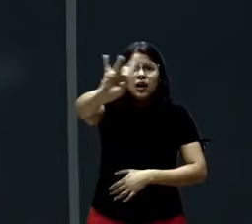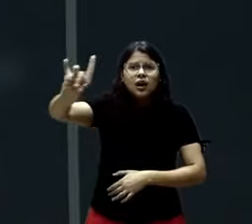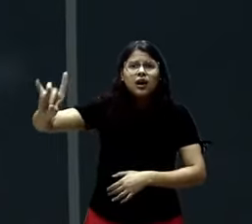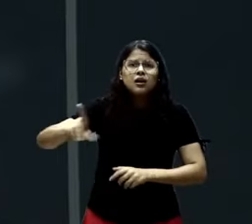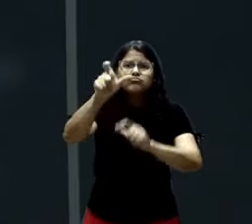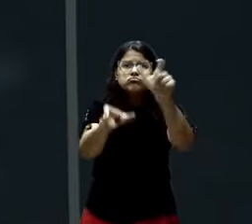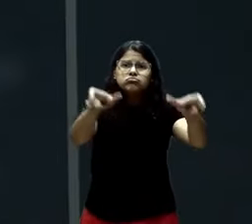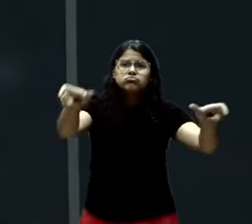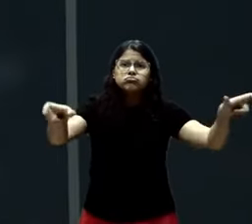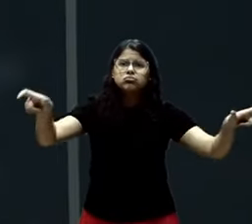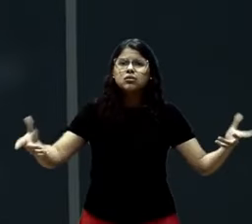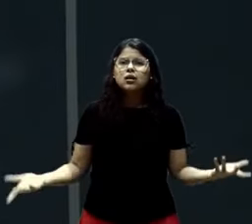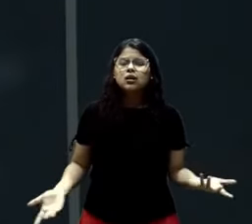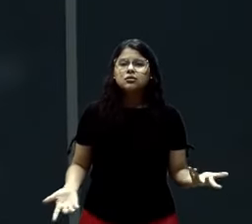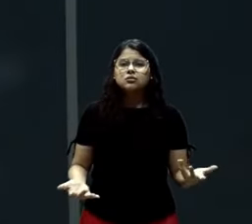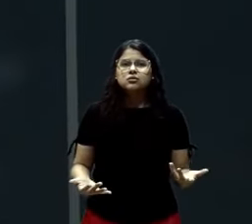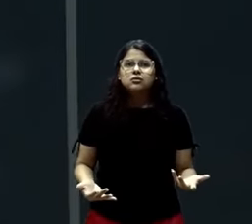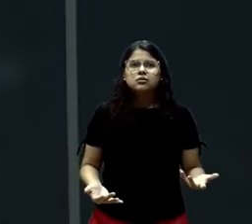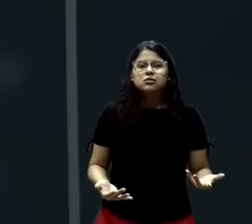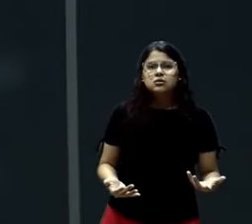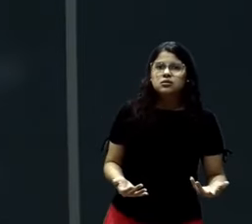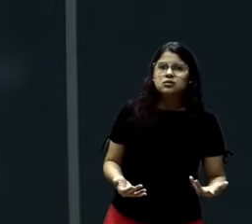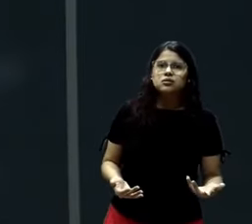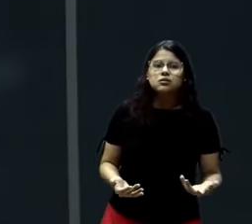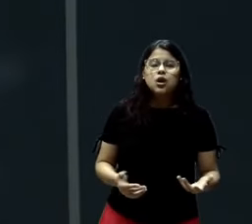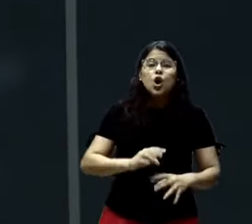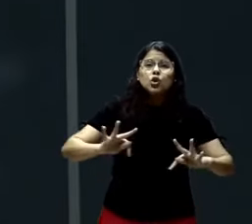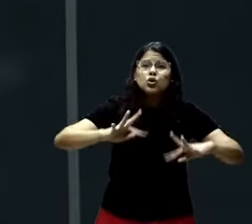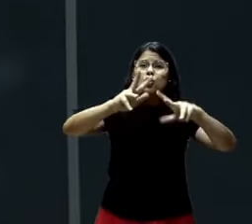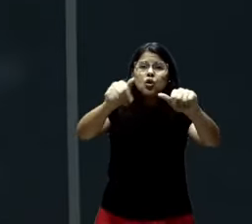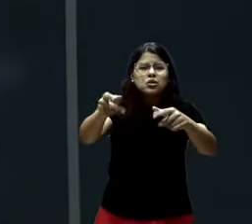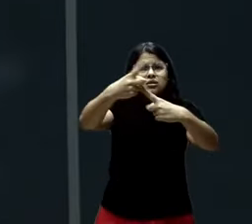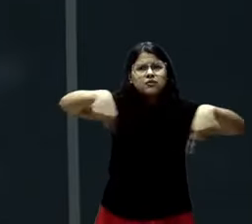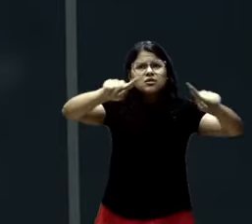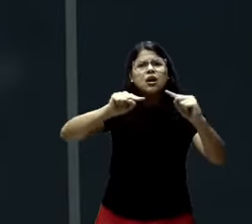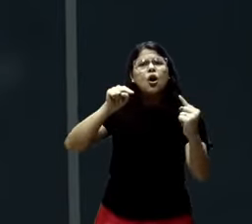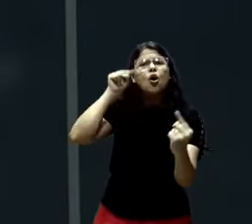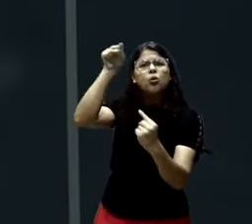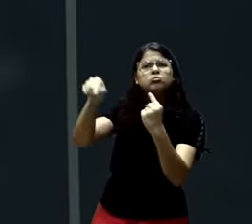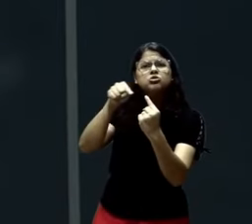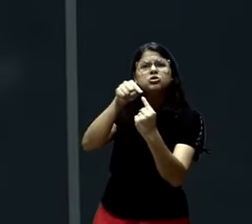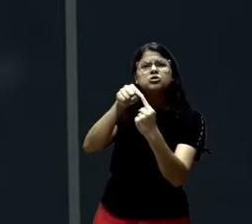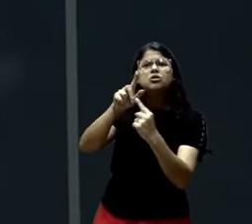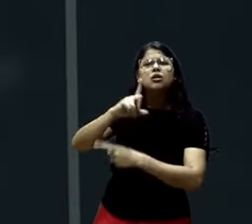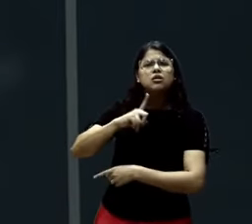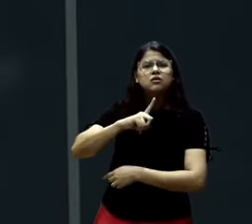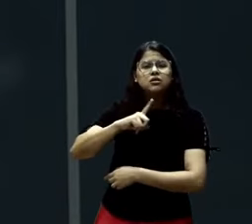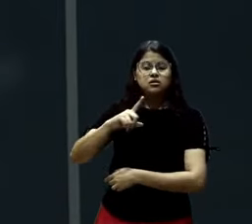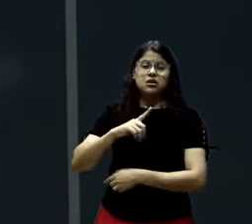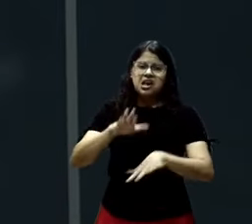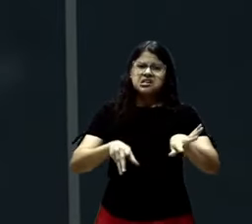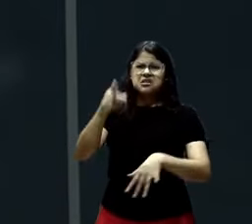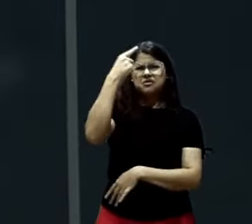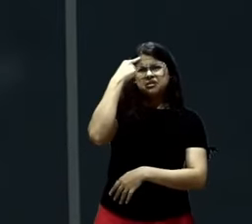aqui. Não tem vida sem propósito. Não tem. Você pode estar